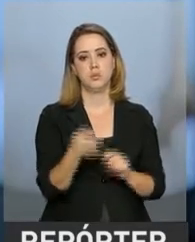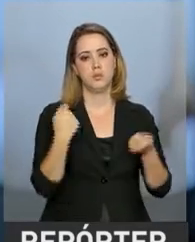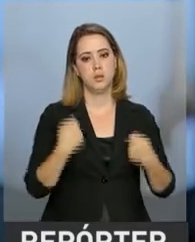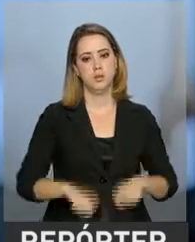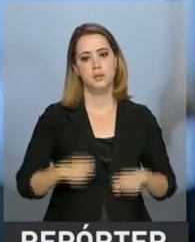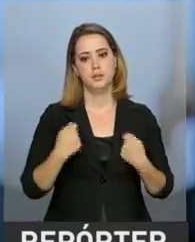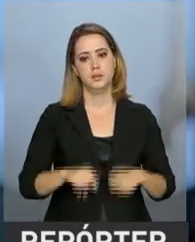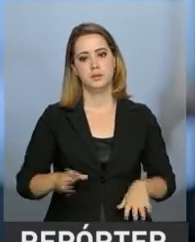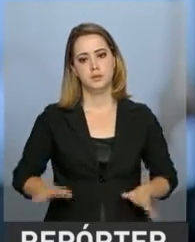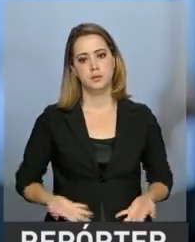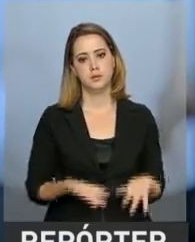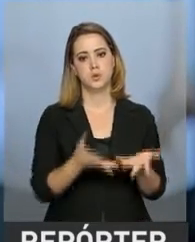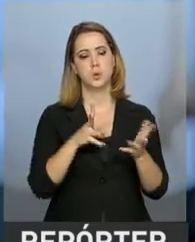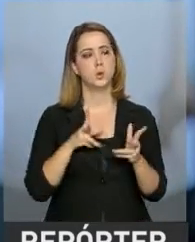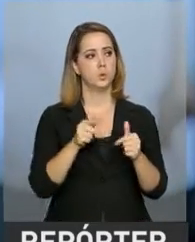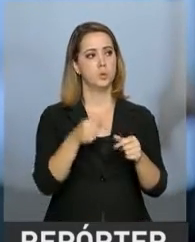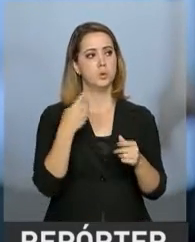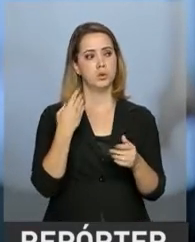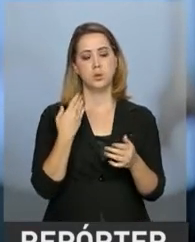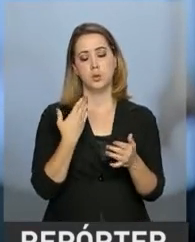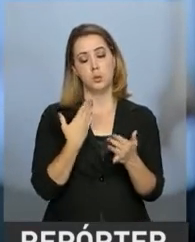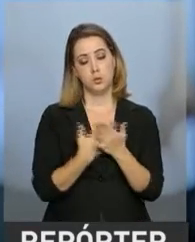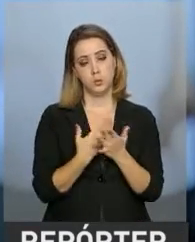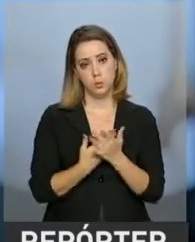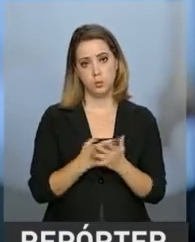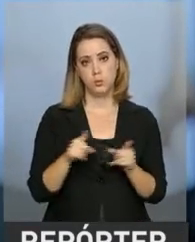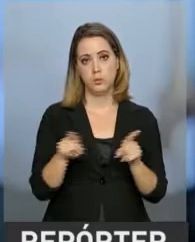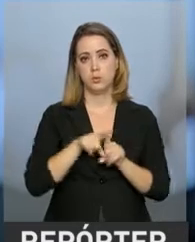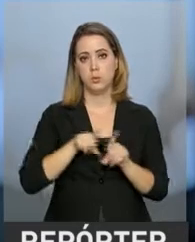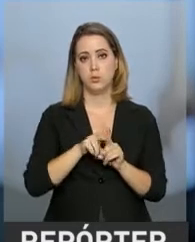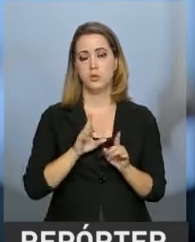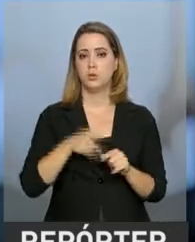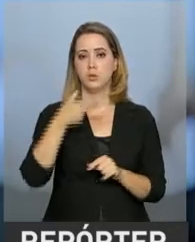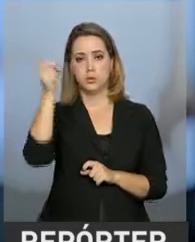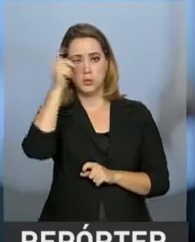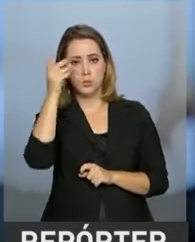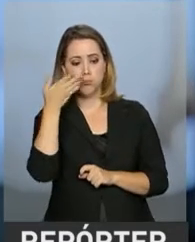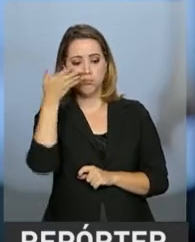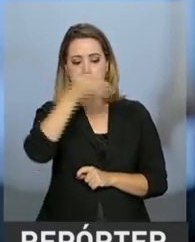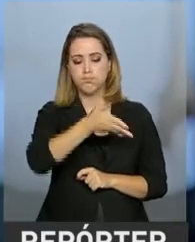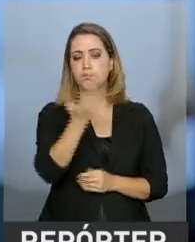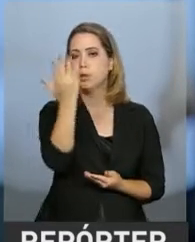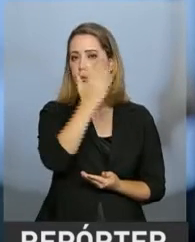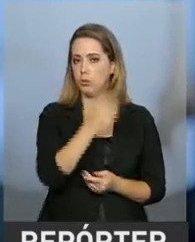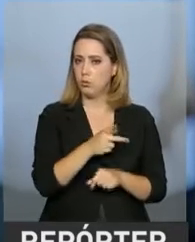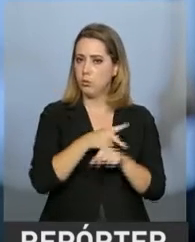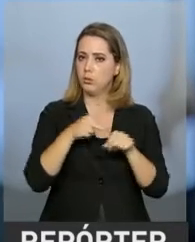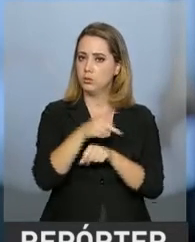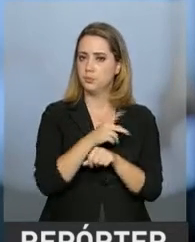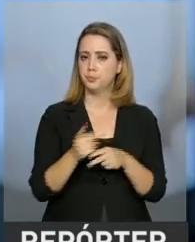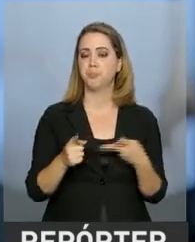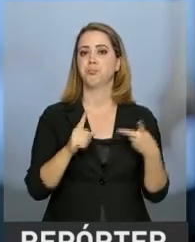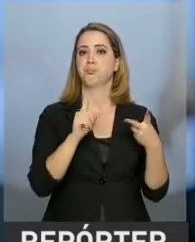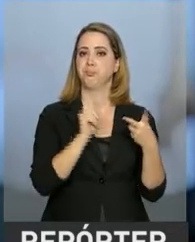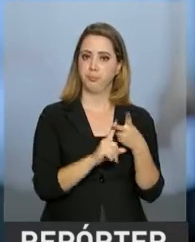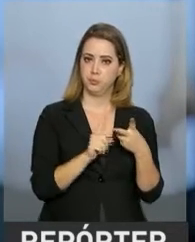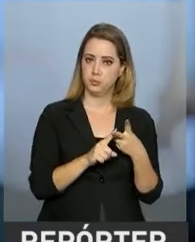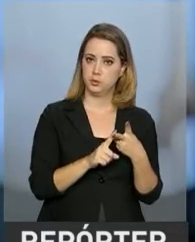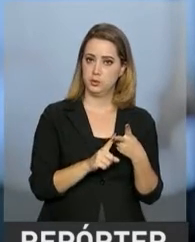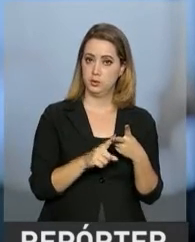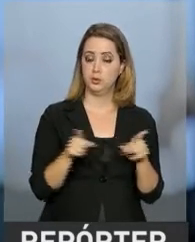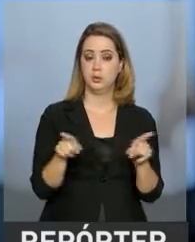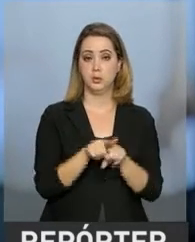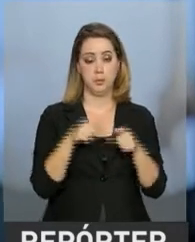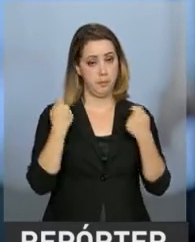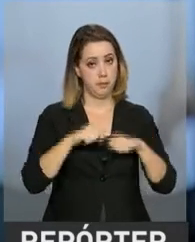demanda muito estudo e também gera um interesse enorme no país. Em segundo lugar, é importante